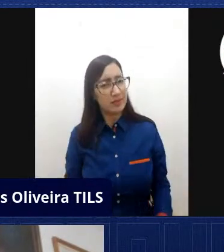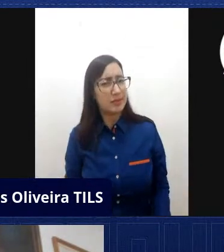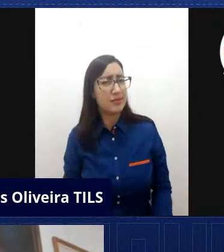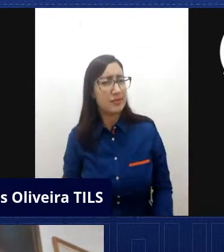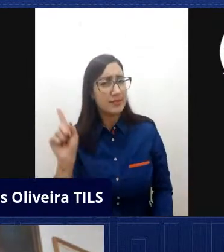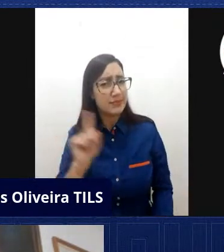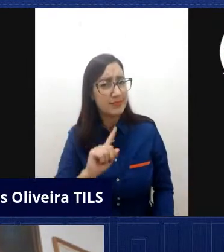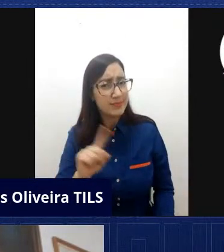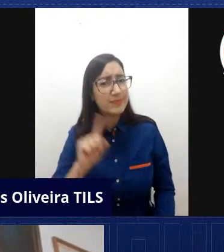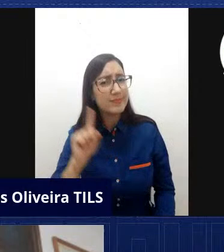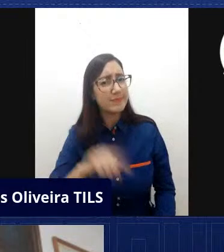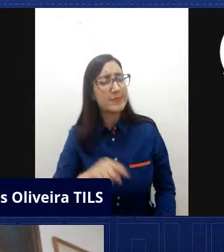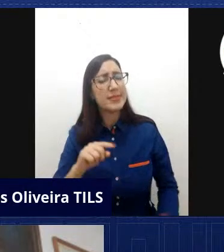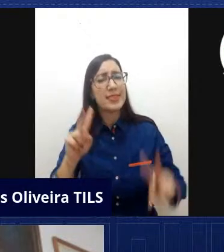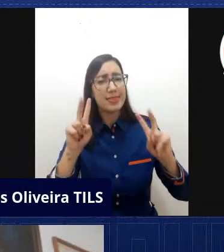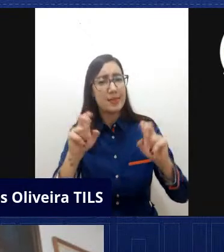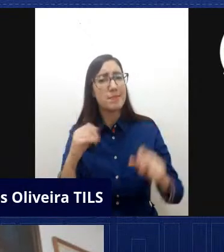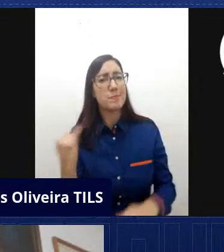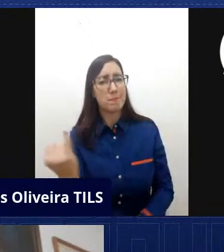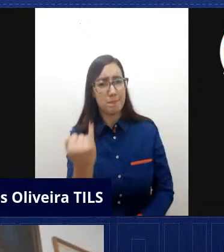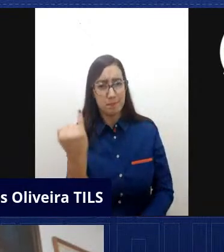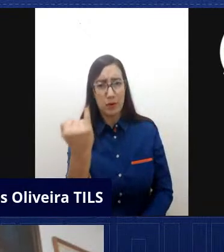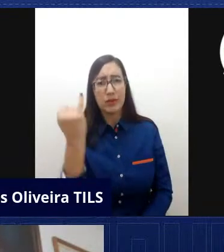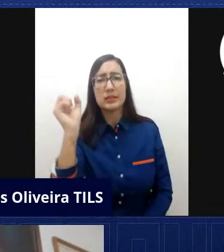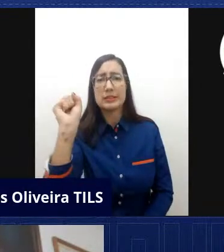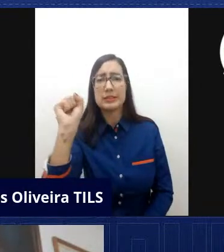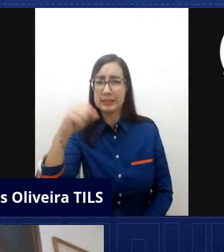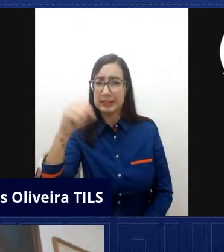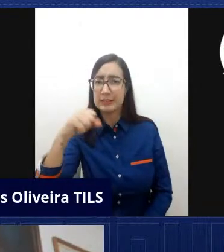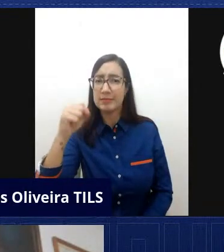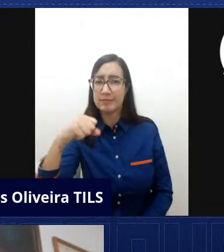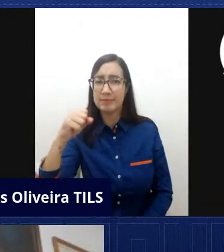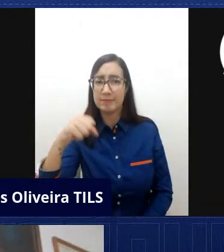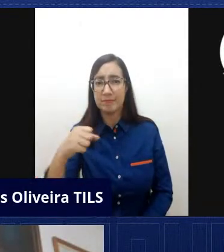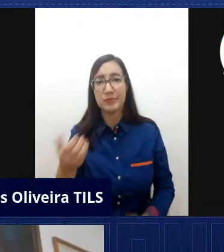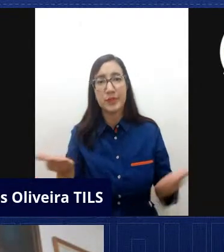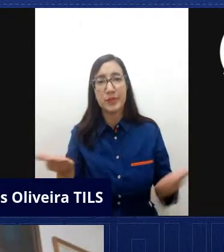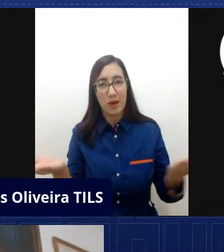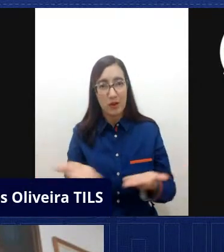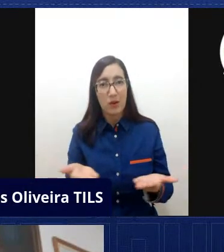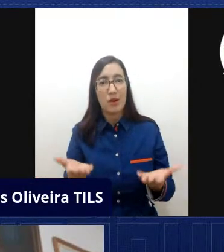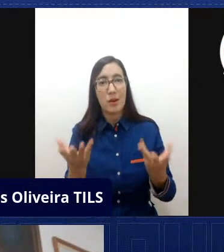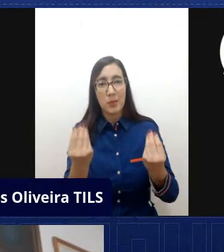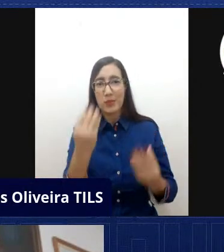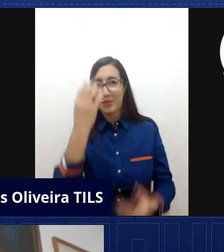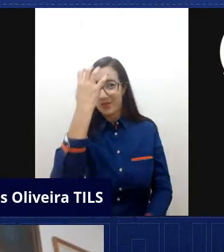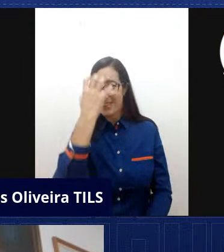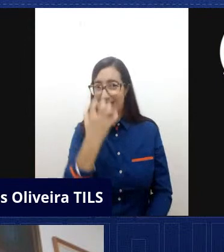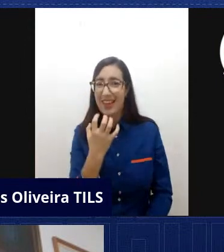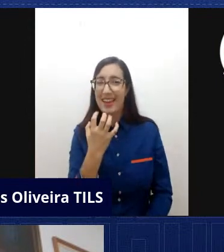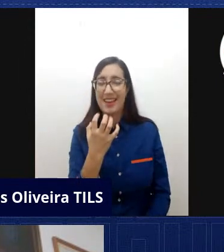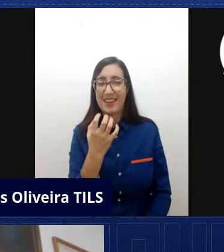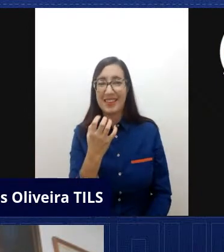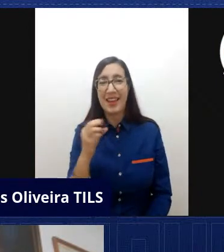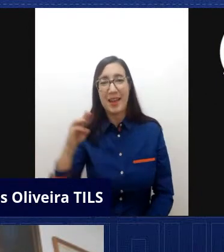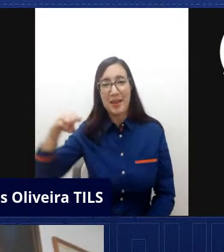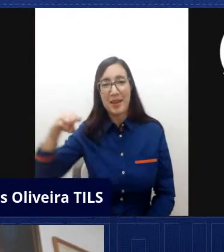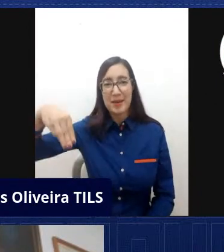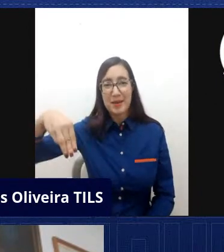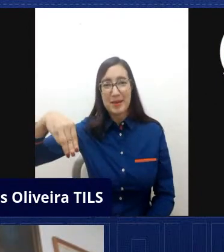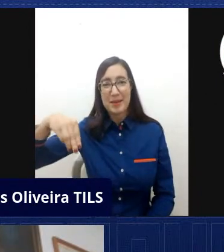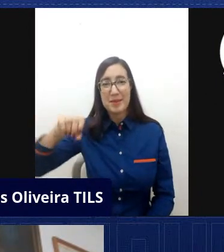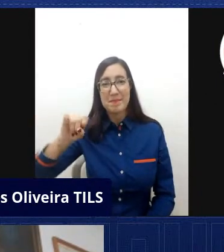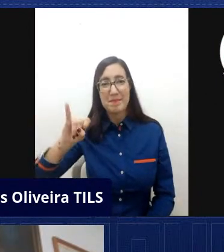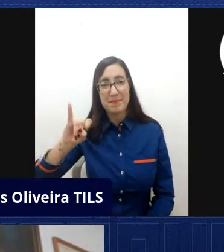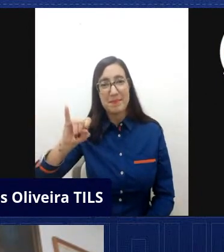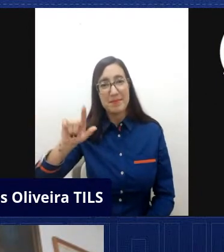pandemia. É o caso do Miguel, é uma coisa assim extrema também, que é bem difícil até falar disso, né? Porque foi algo que tocou